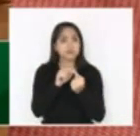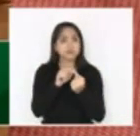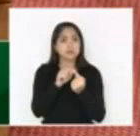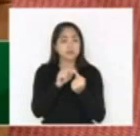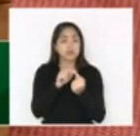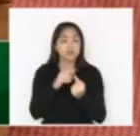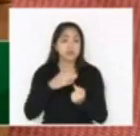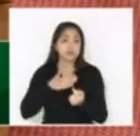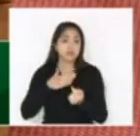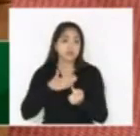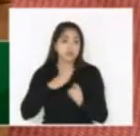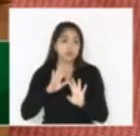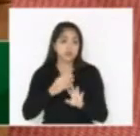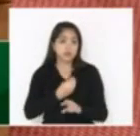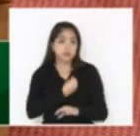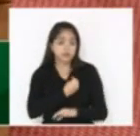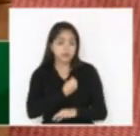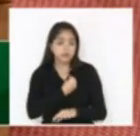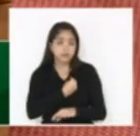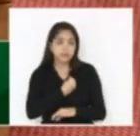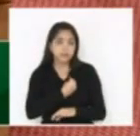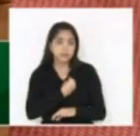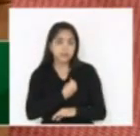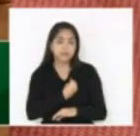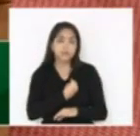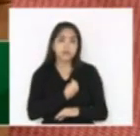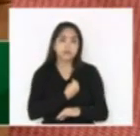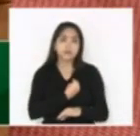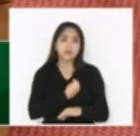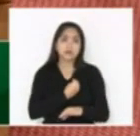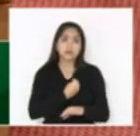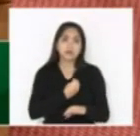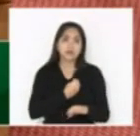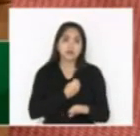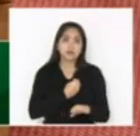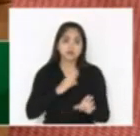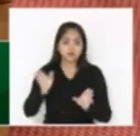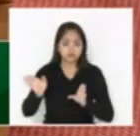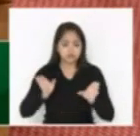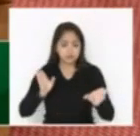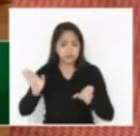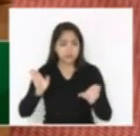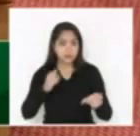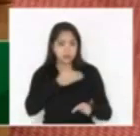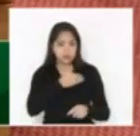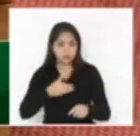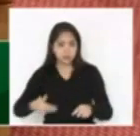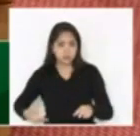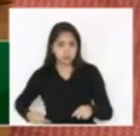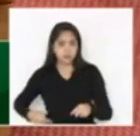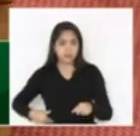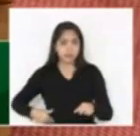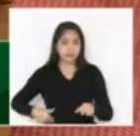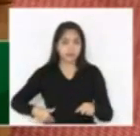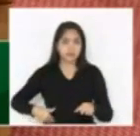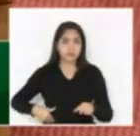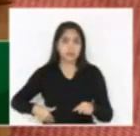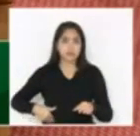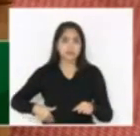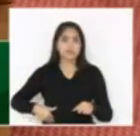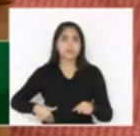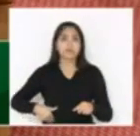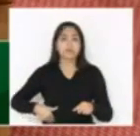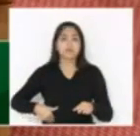Eu vivi, né, todo o governo Luiz Henrique, um governo